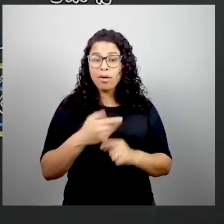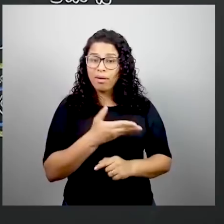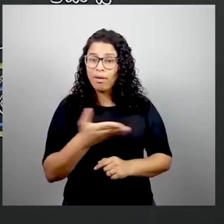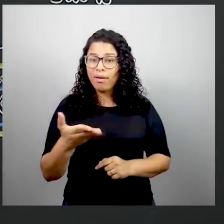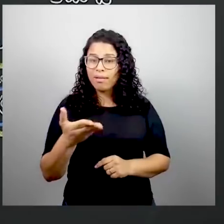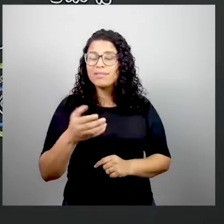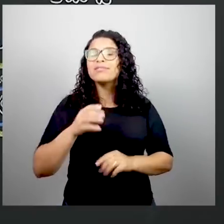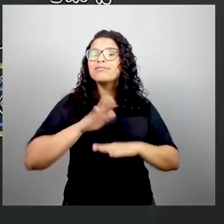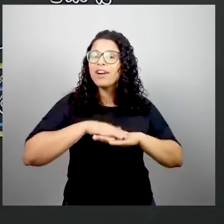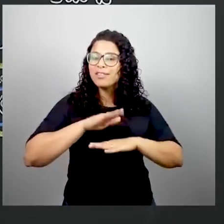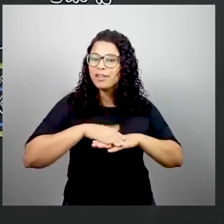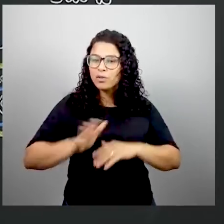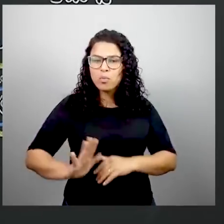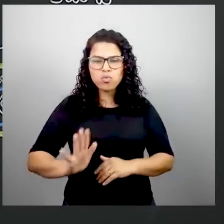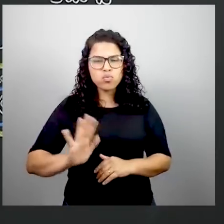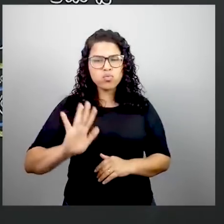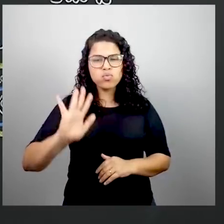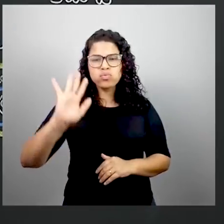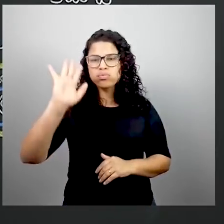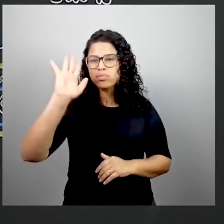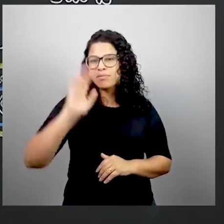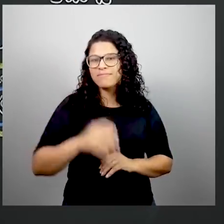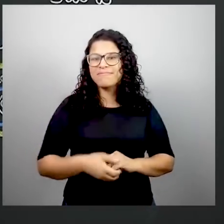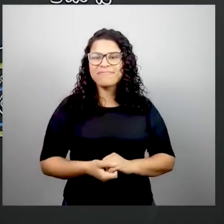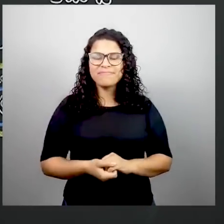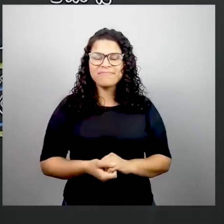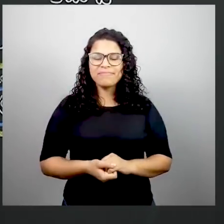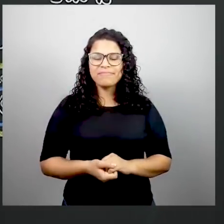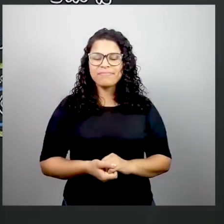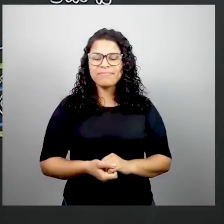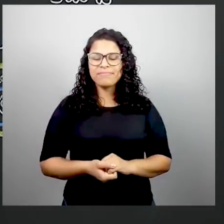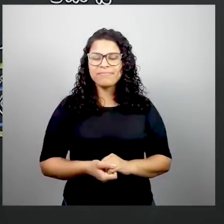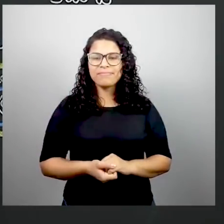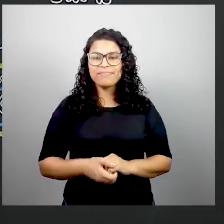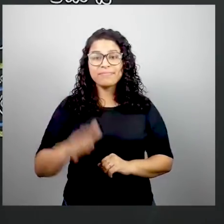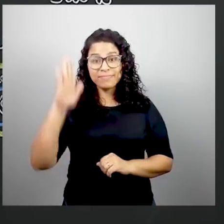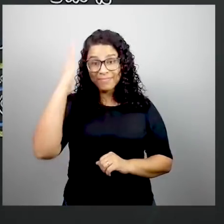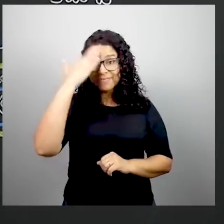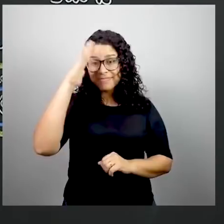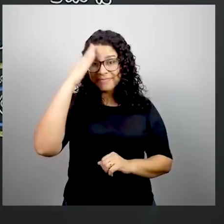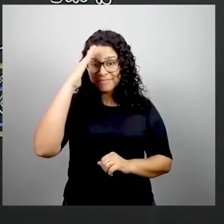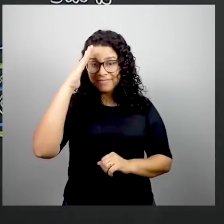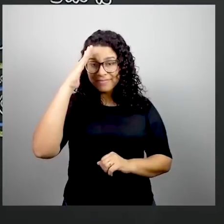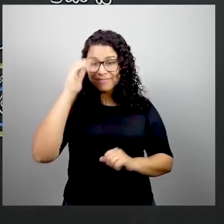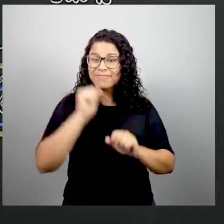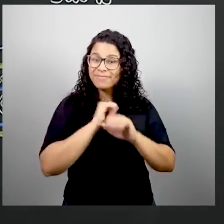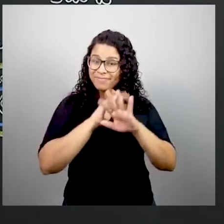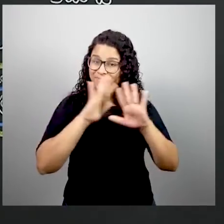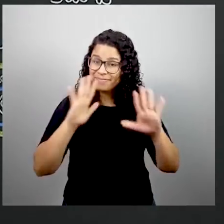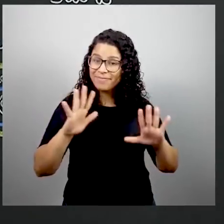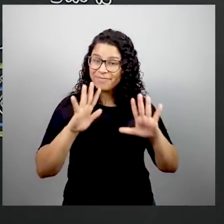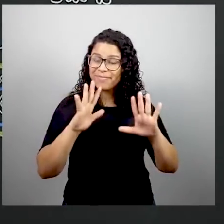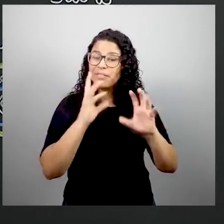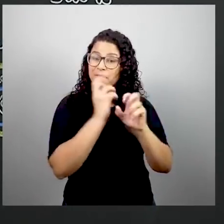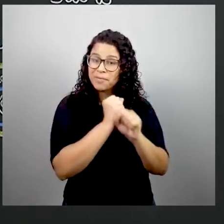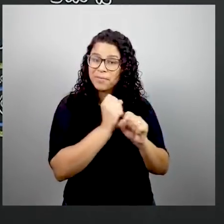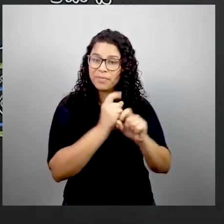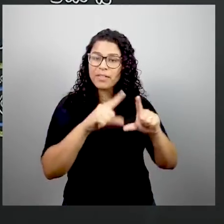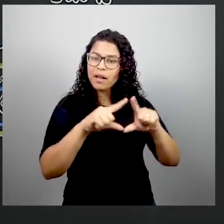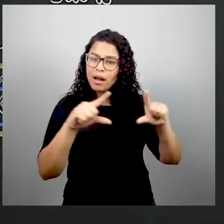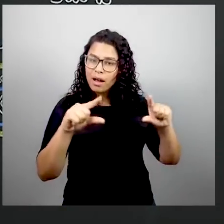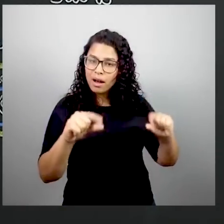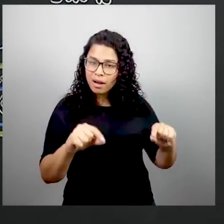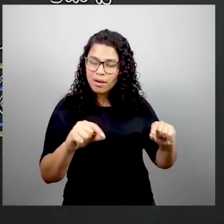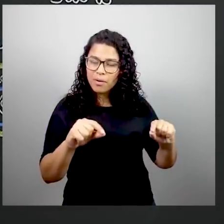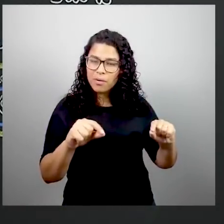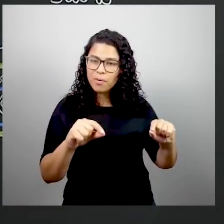são eles que são os vilões da sua conta de luz. Ficou tranquilo esse cálculo? Fórmula fácil